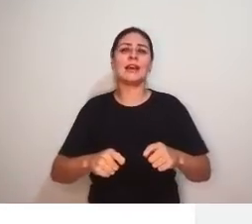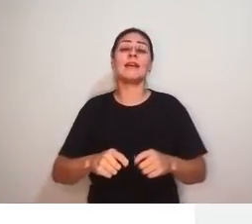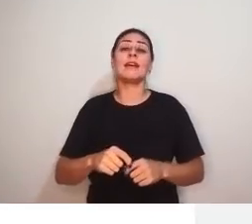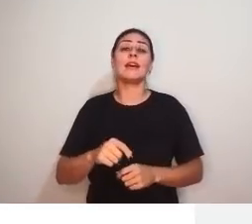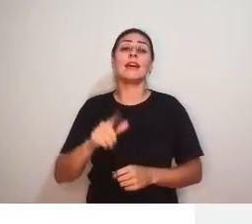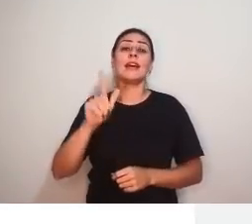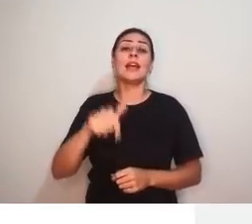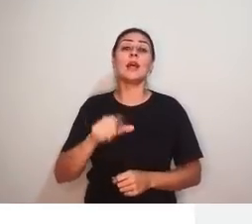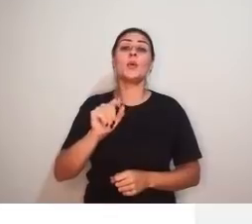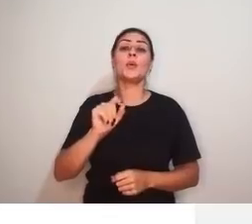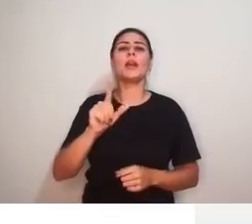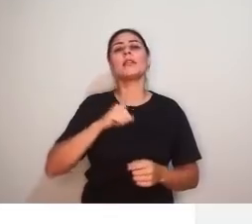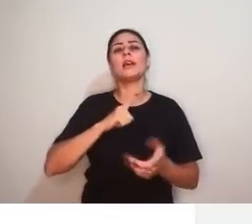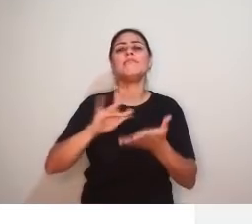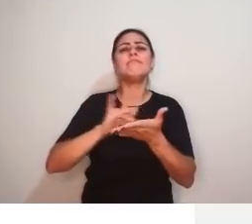dá para usar,